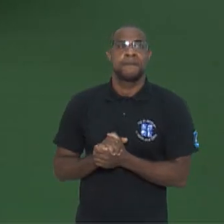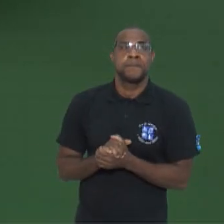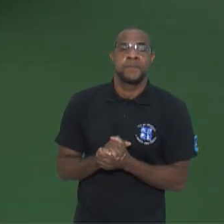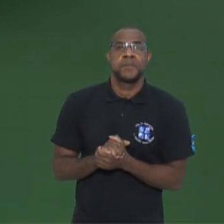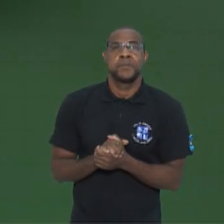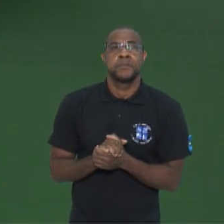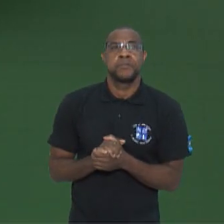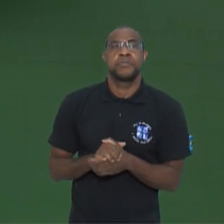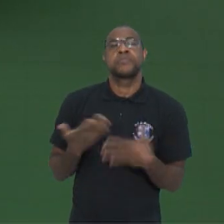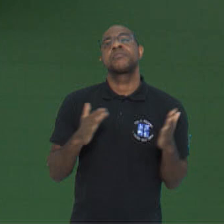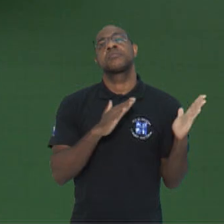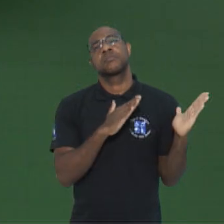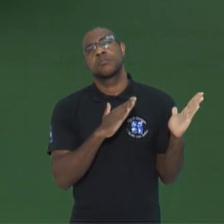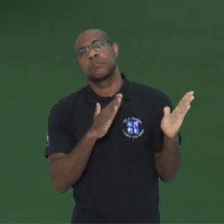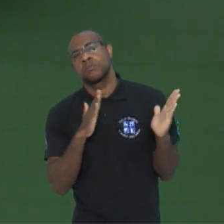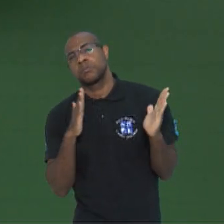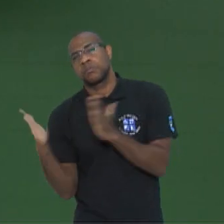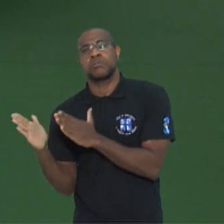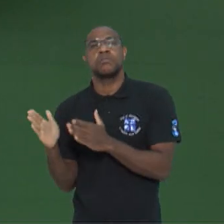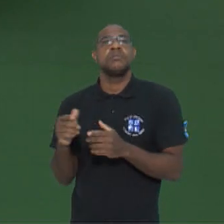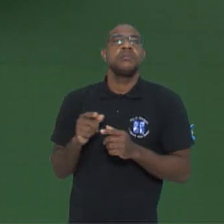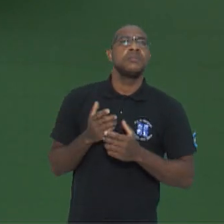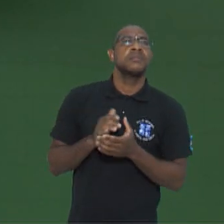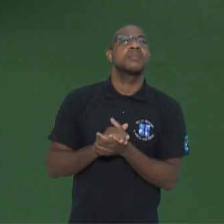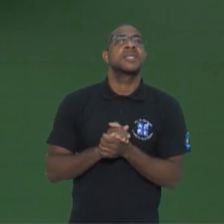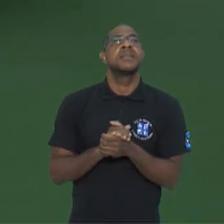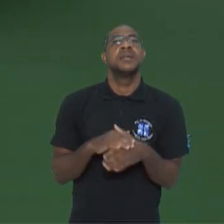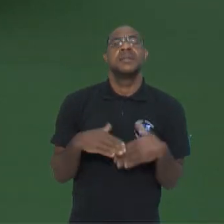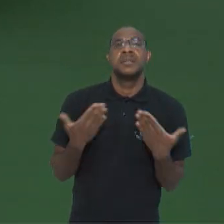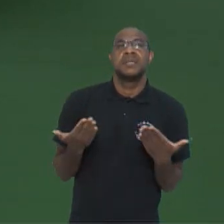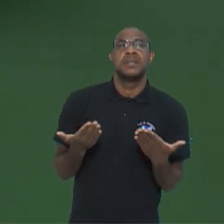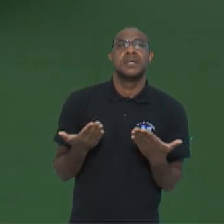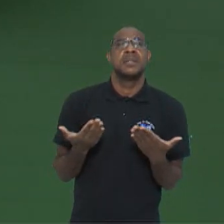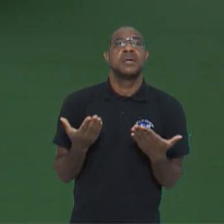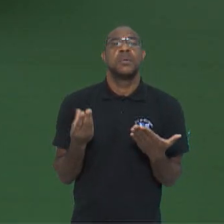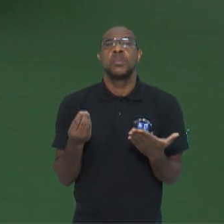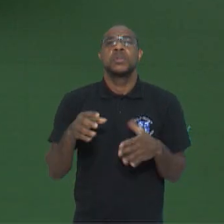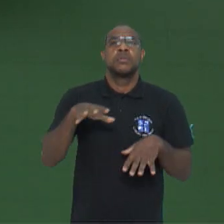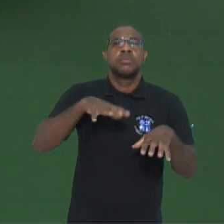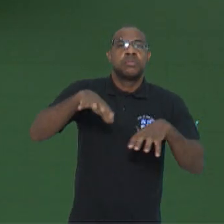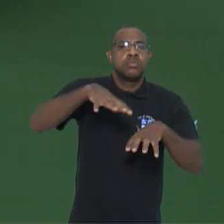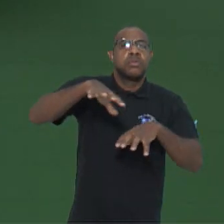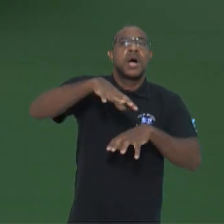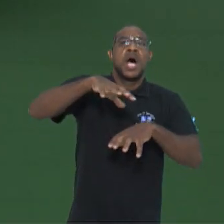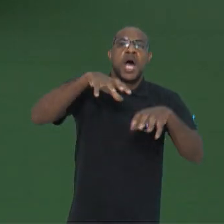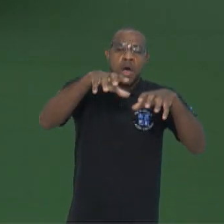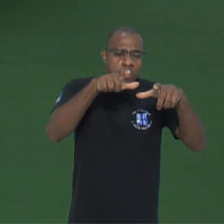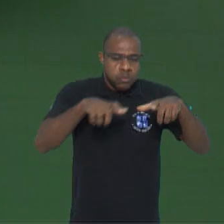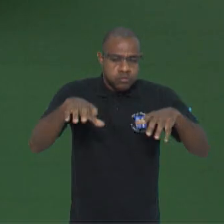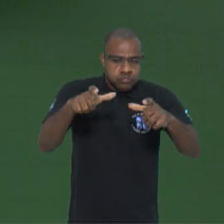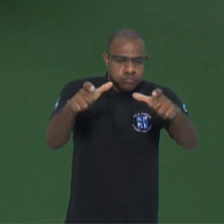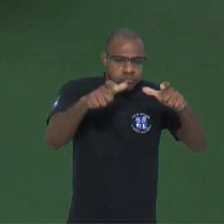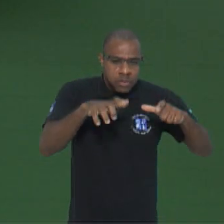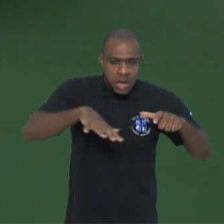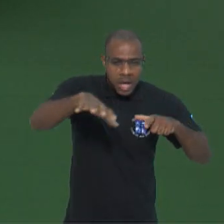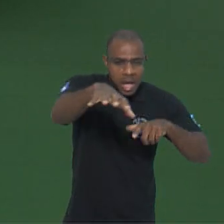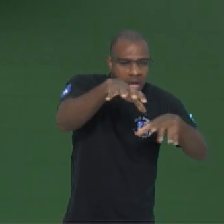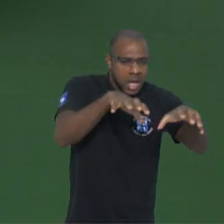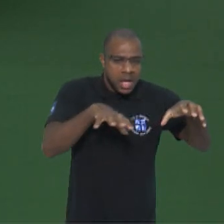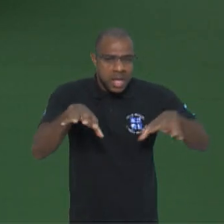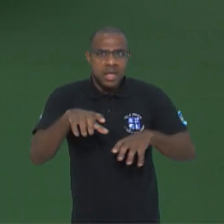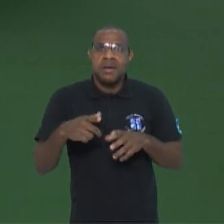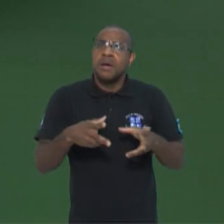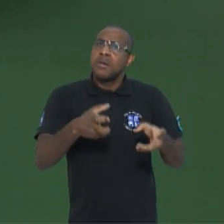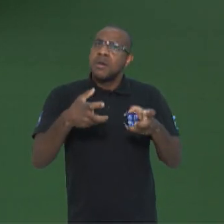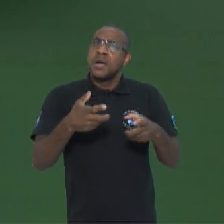Com o passar dos anos, muitas montanhas foram sendo conquistadas, muitas outras regiões foram exploradas, mas havia ainda uma região,